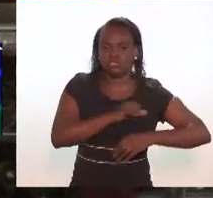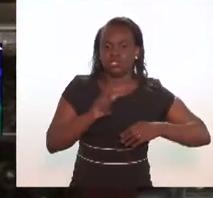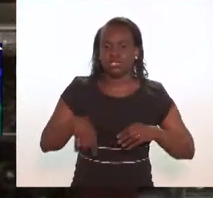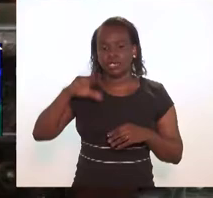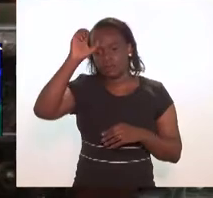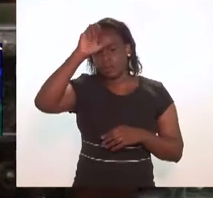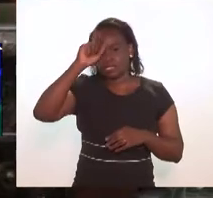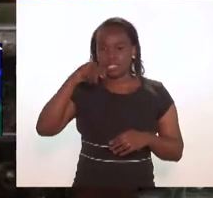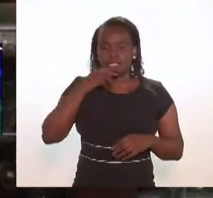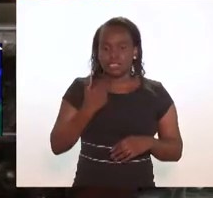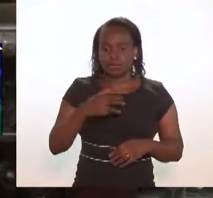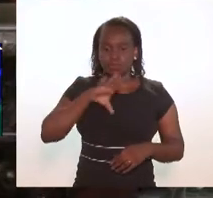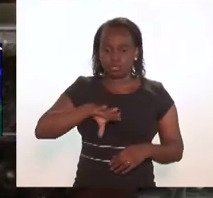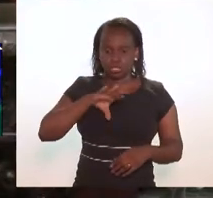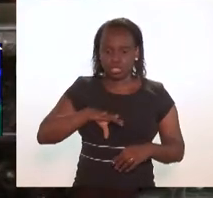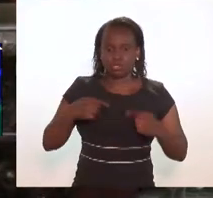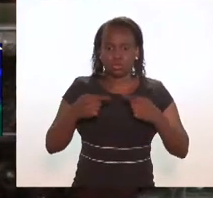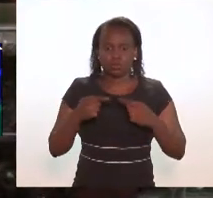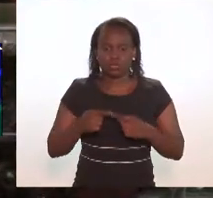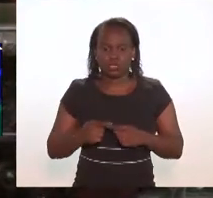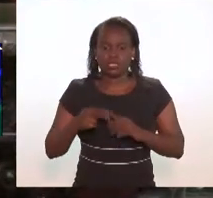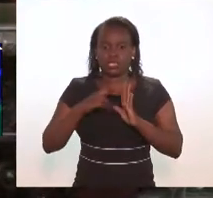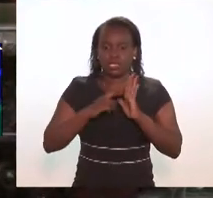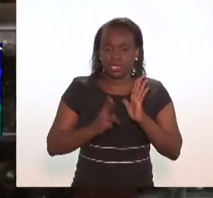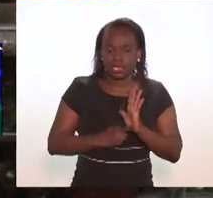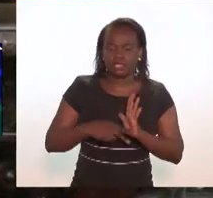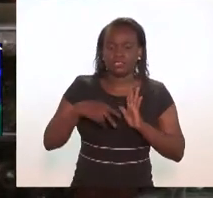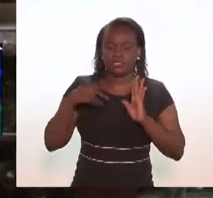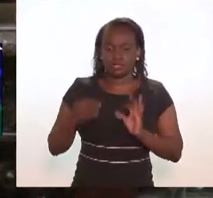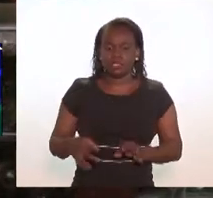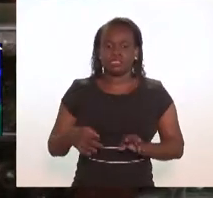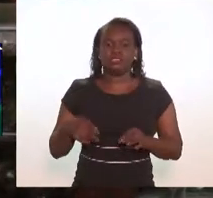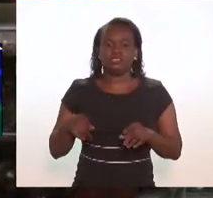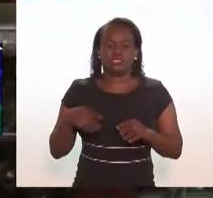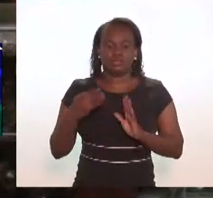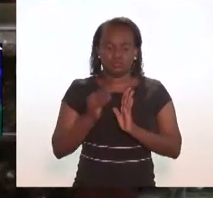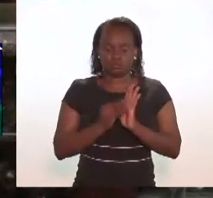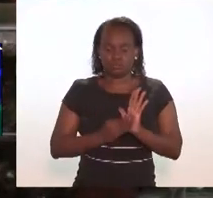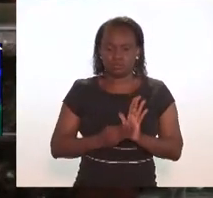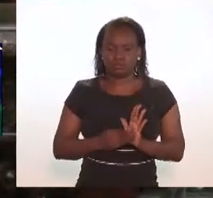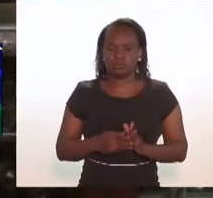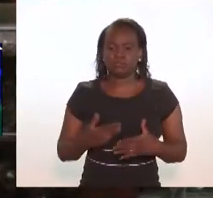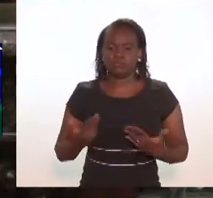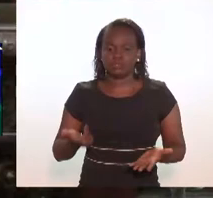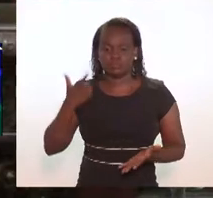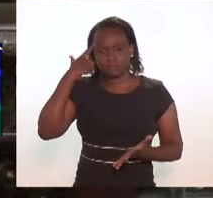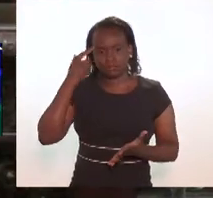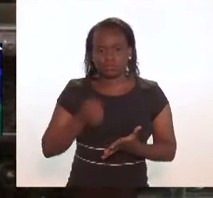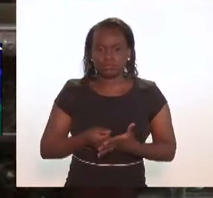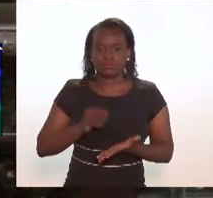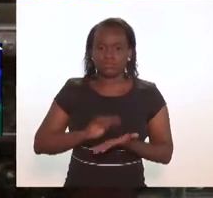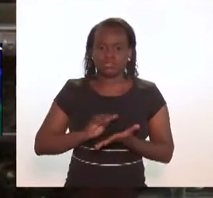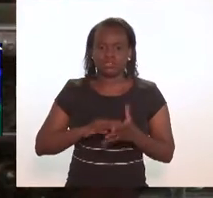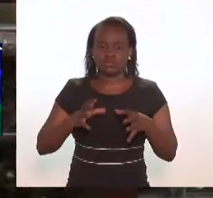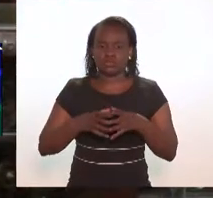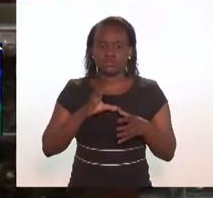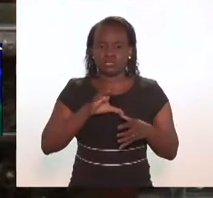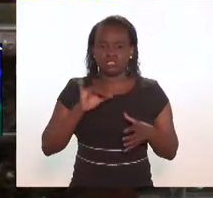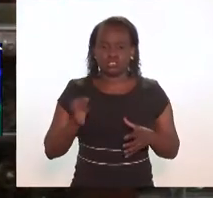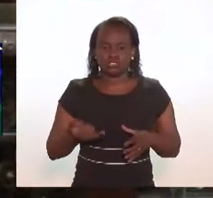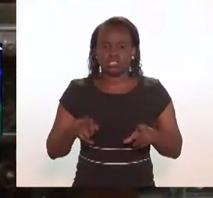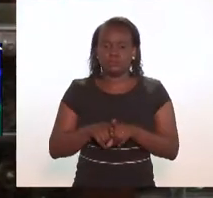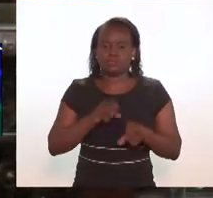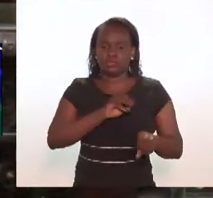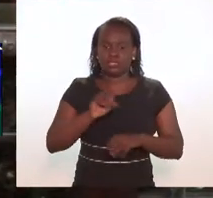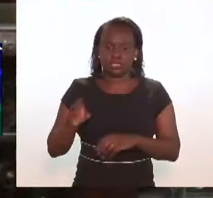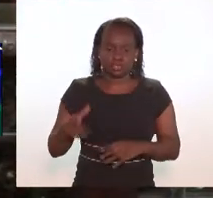aprendizado da língua portuguesa de acordo com as normas e orientações legais de ensino na forma que menciona. Parecer, pendendo de pareceres das Comissões de Constituição, Justiça e